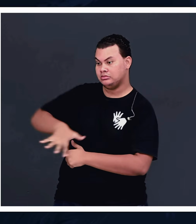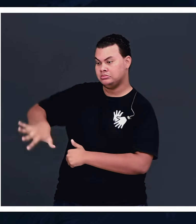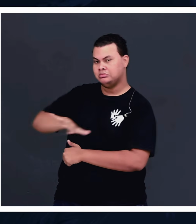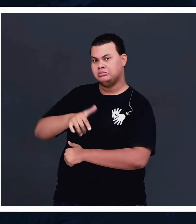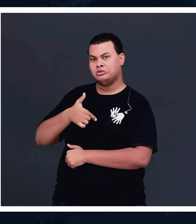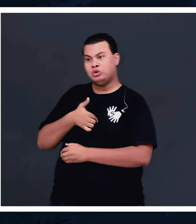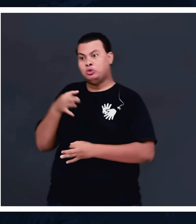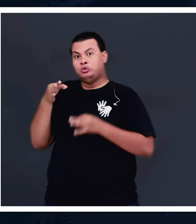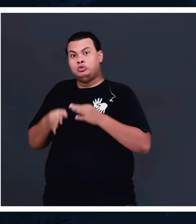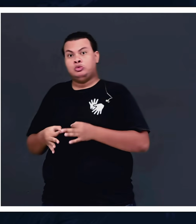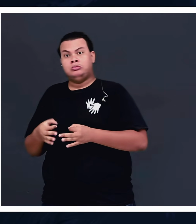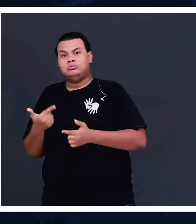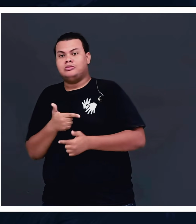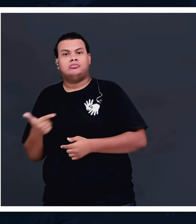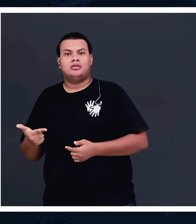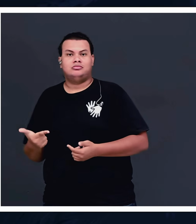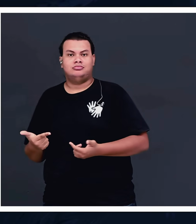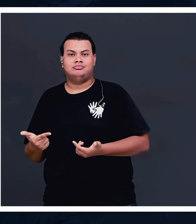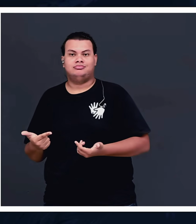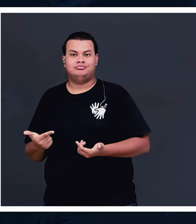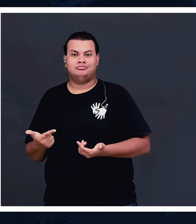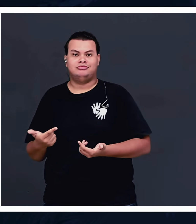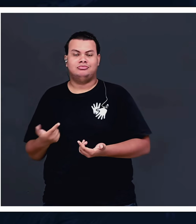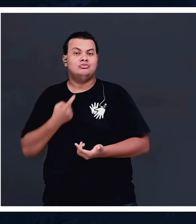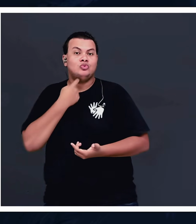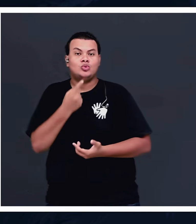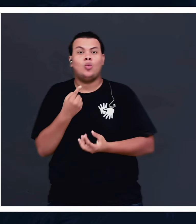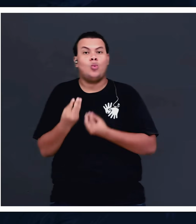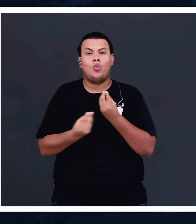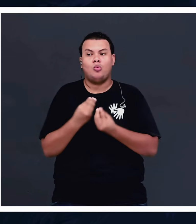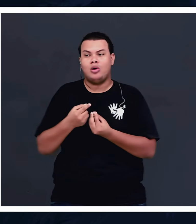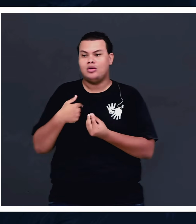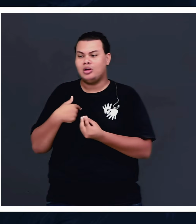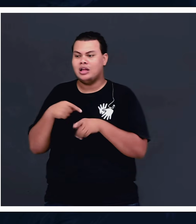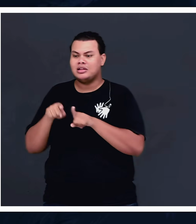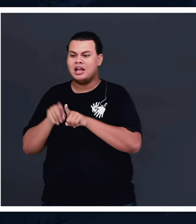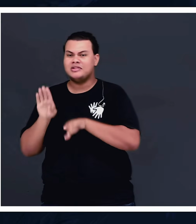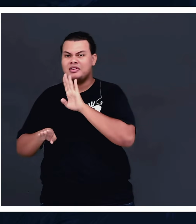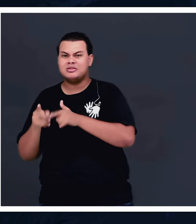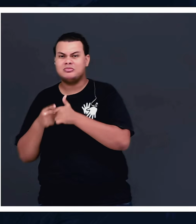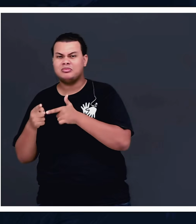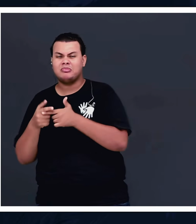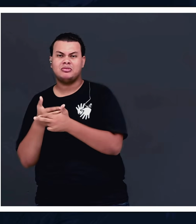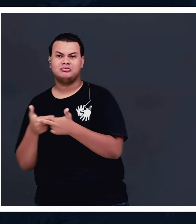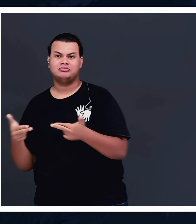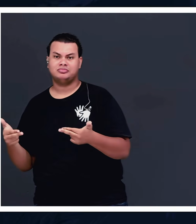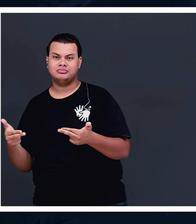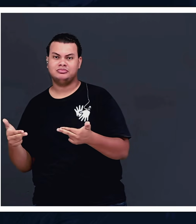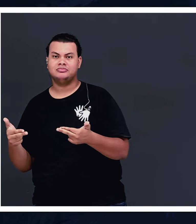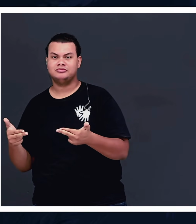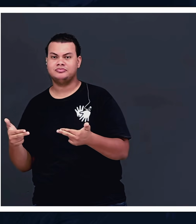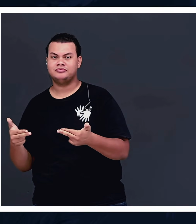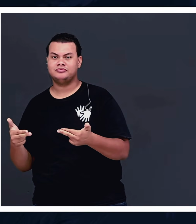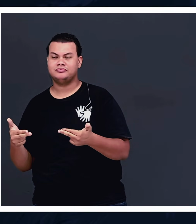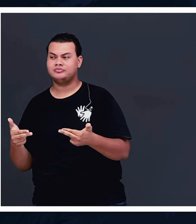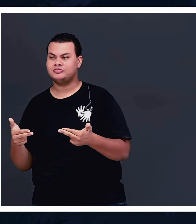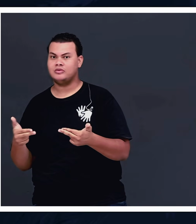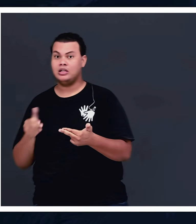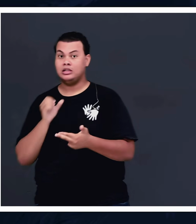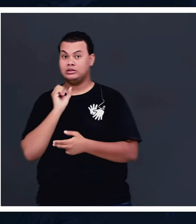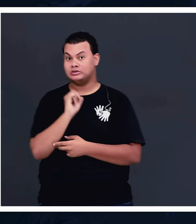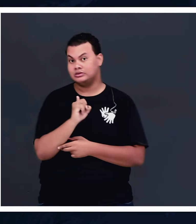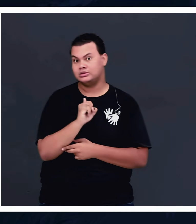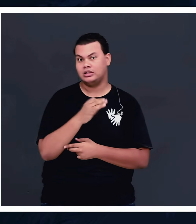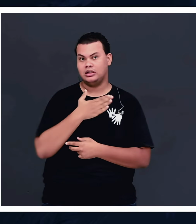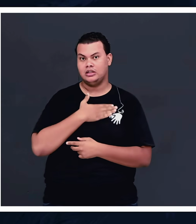é tanto assim. Você abre pequenas concessões, já vamos falar sobre isso. Quando